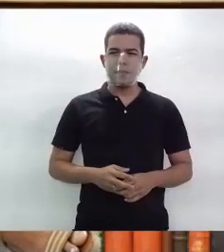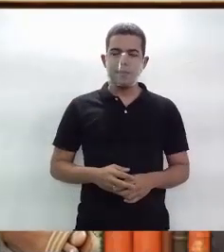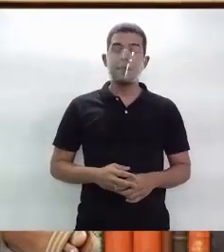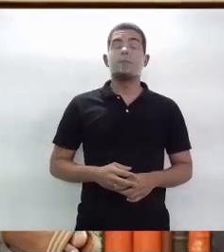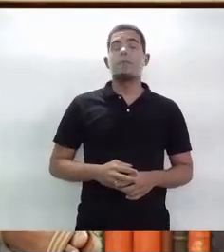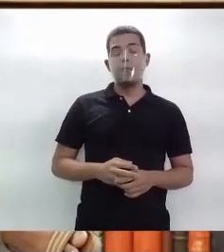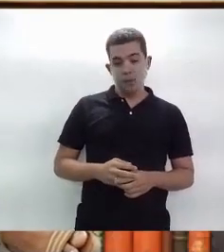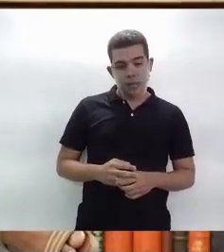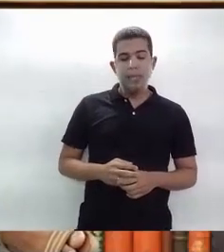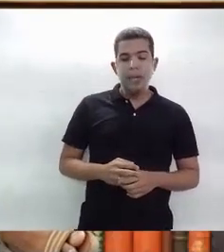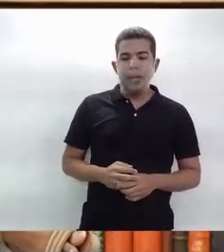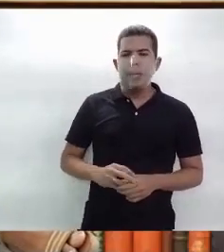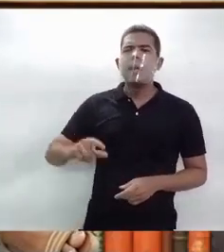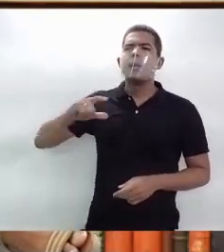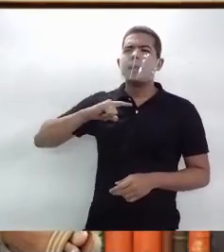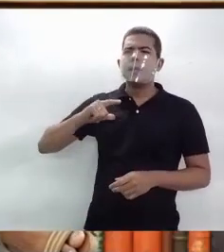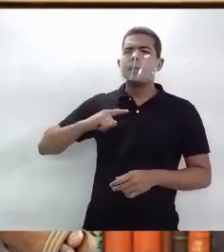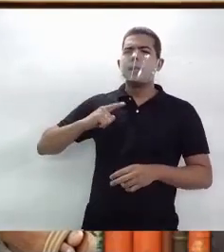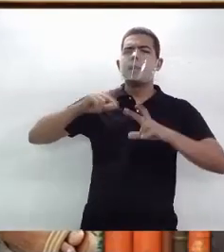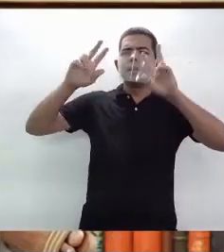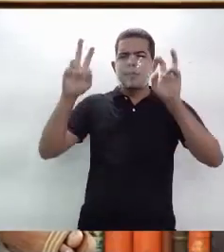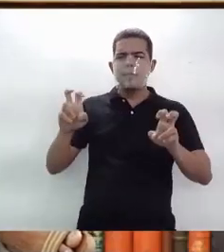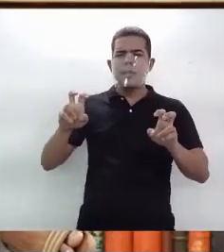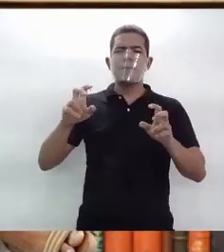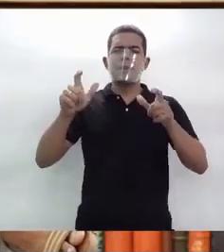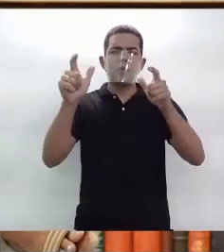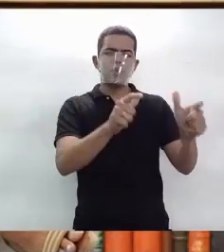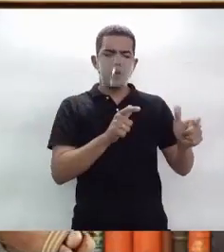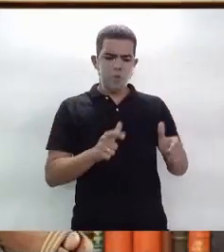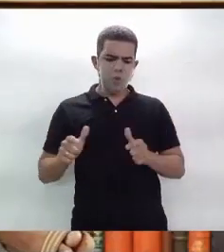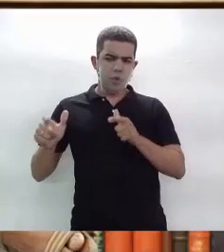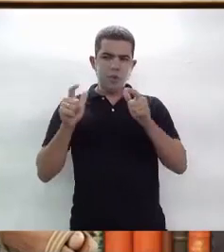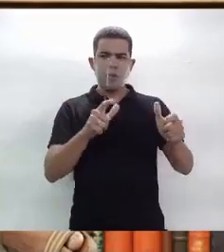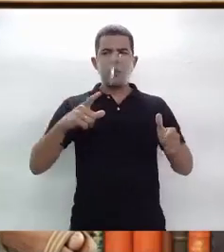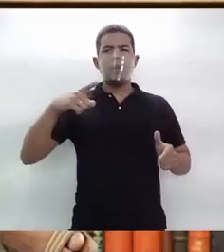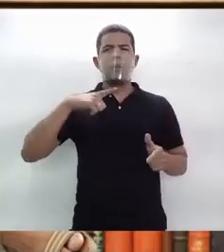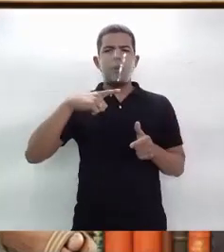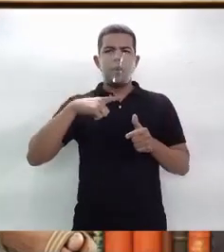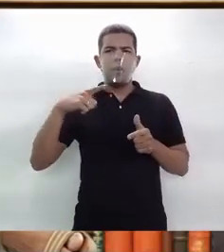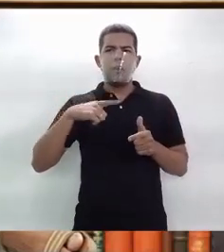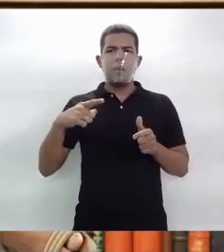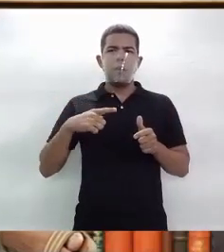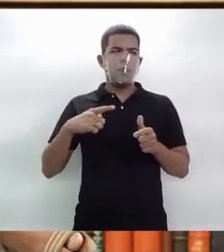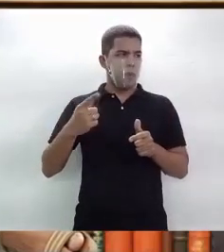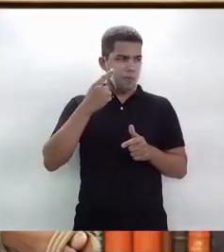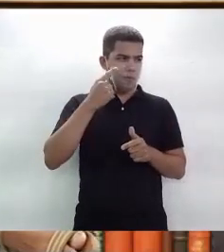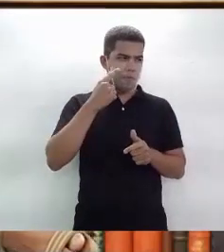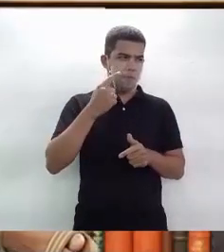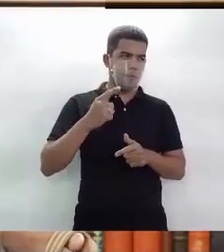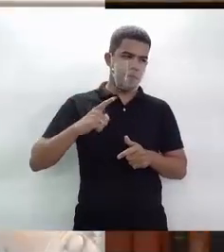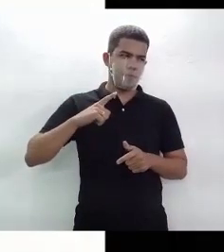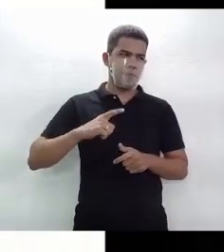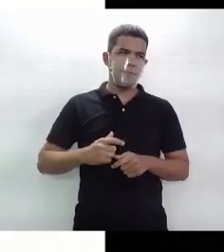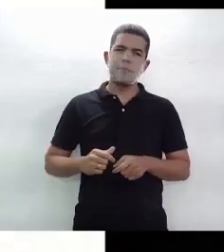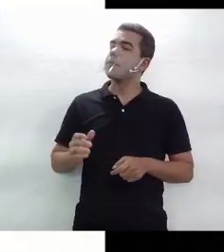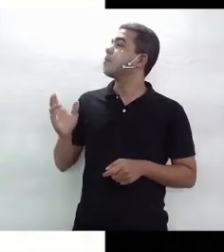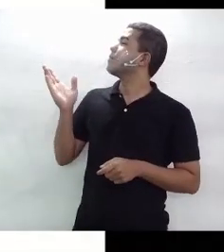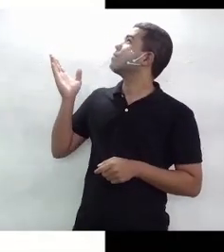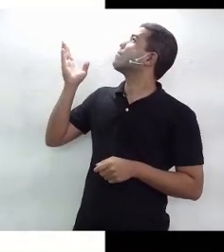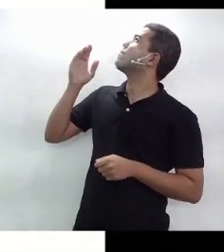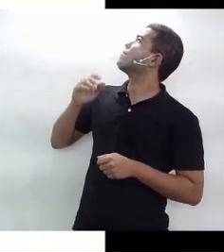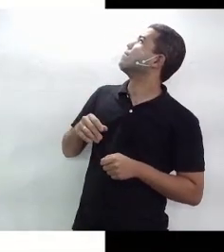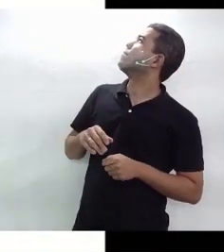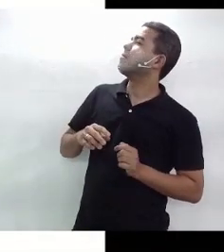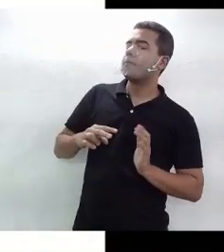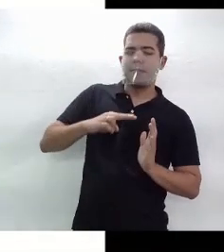essa questão que a senhora falou, da questão de outras regiões e Maracatu, a pernambucanidade, gostaria que olhasse na tela e lesse para os